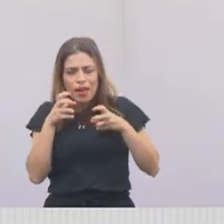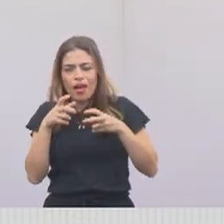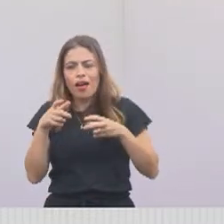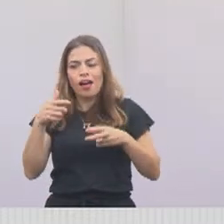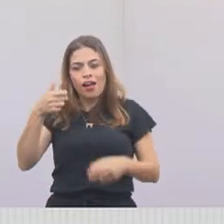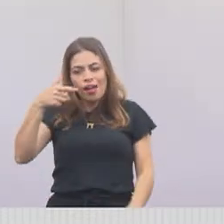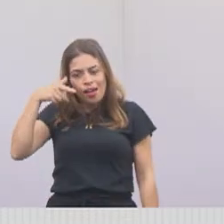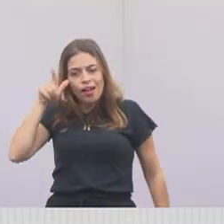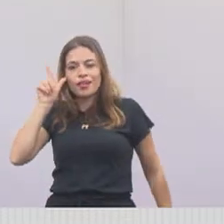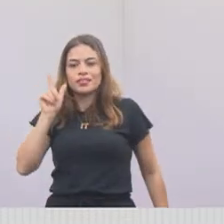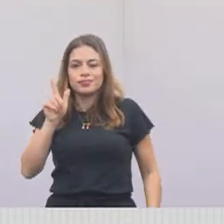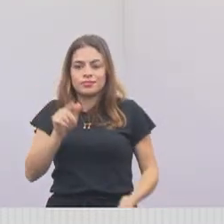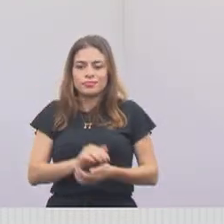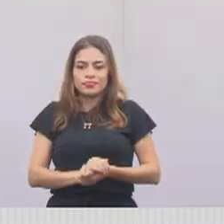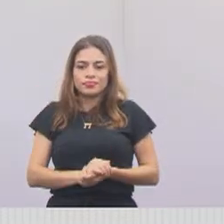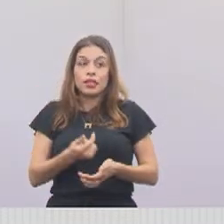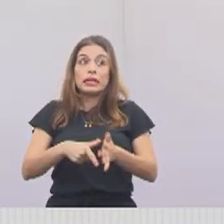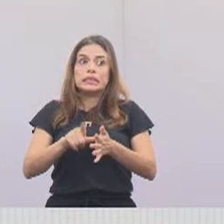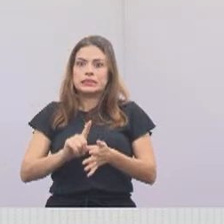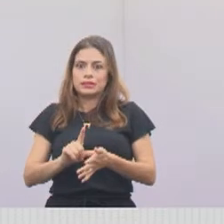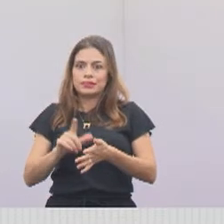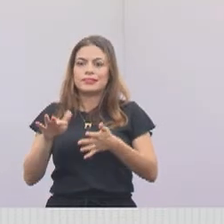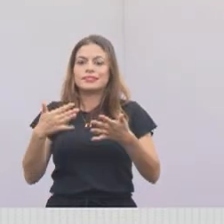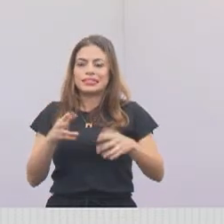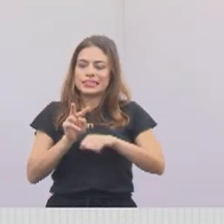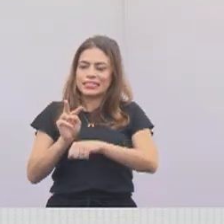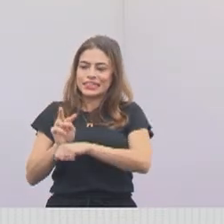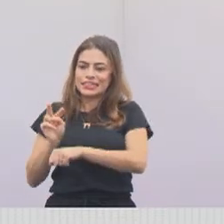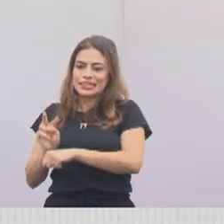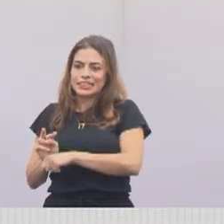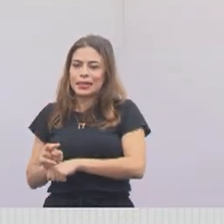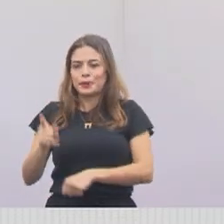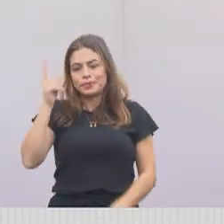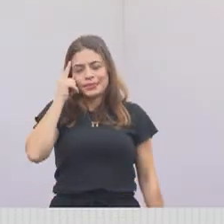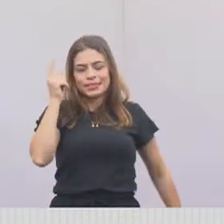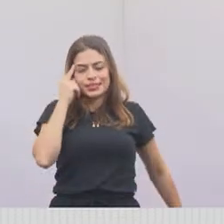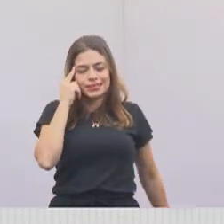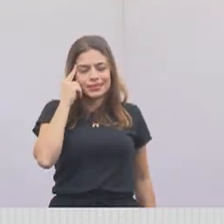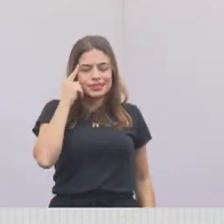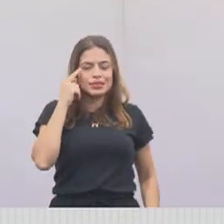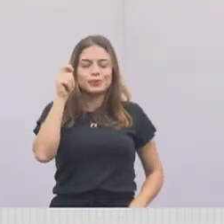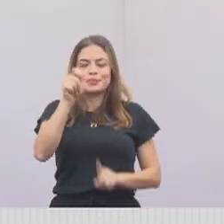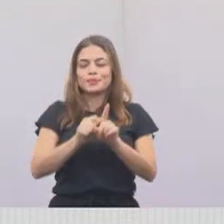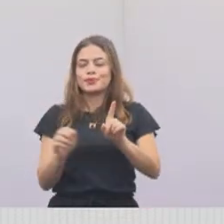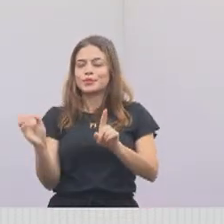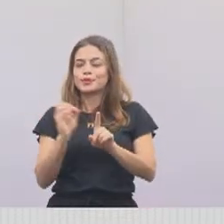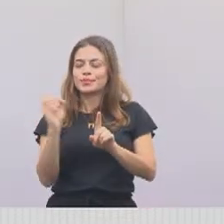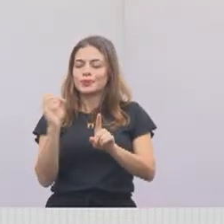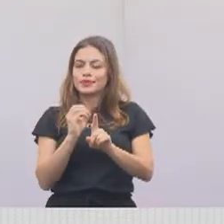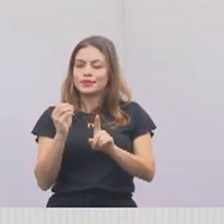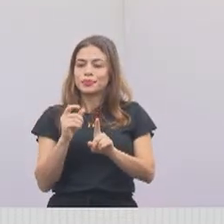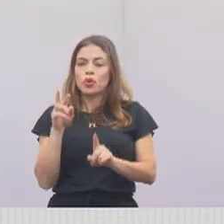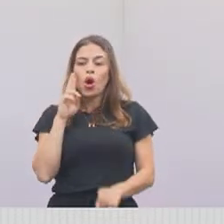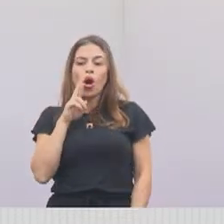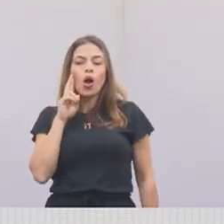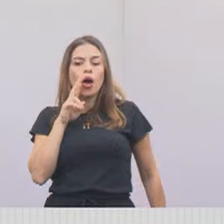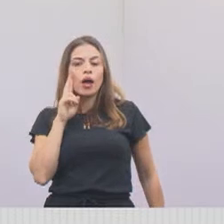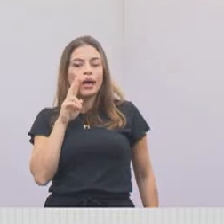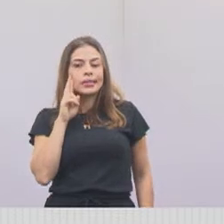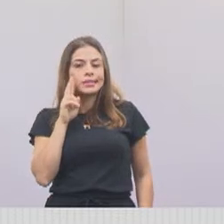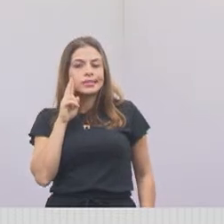Então, fiz essa solicitação pensando no Outubro Rosa, né, na campanha ao câncer de mama, e também